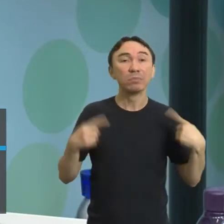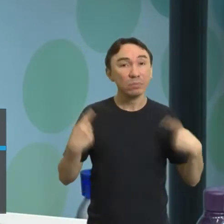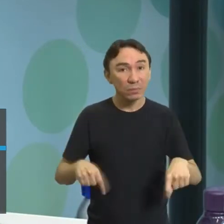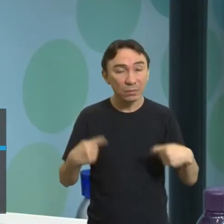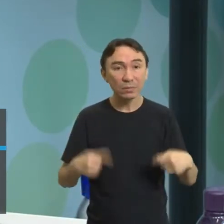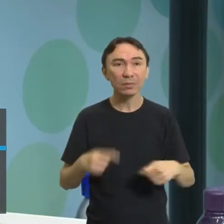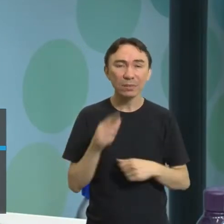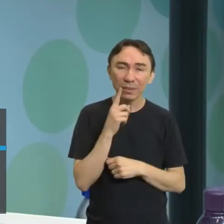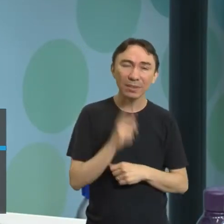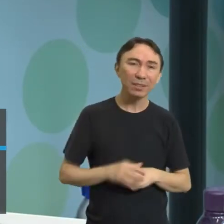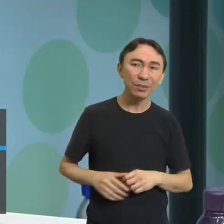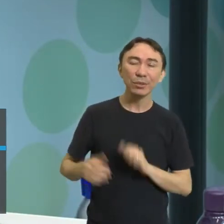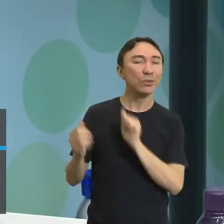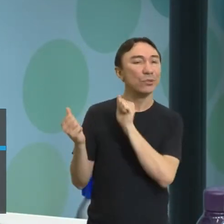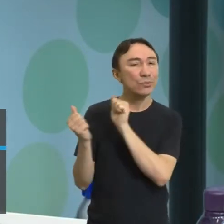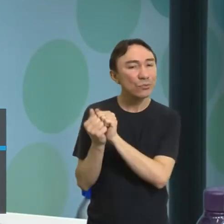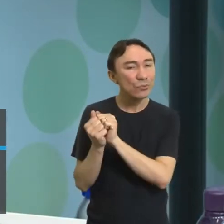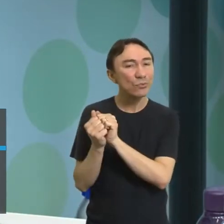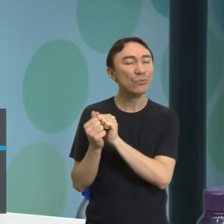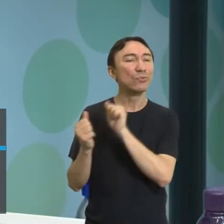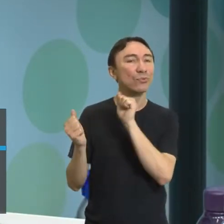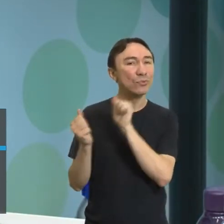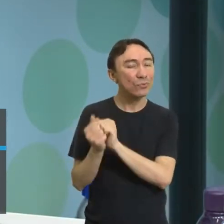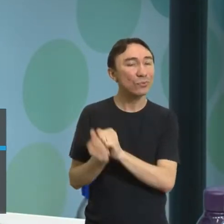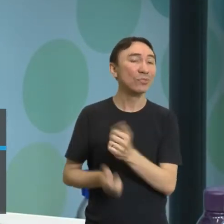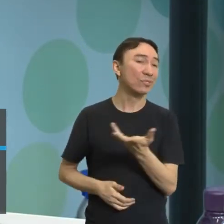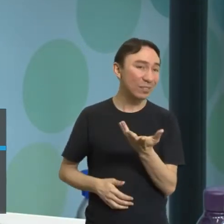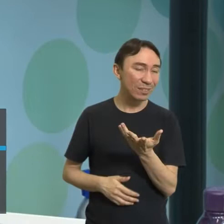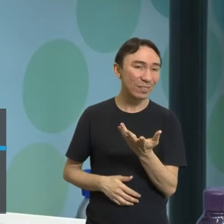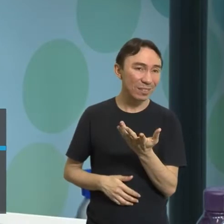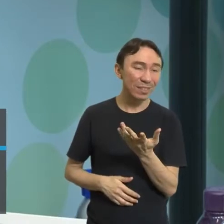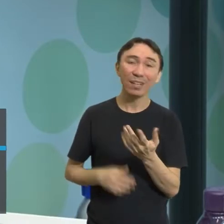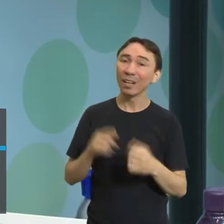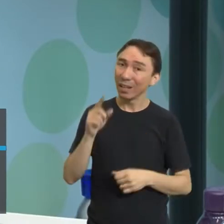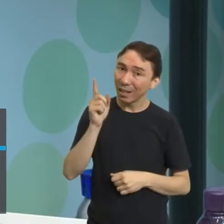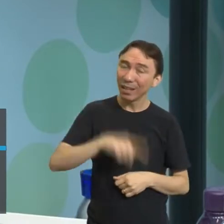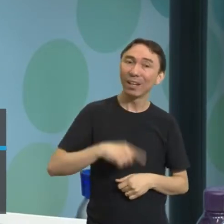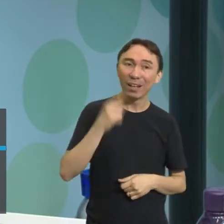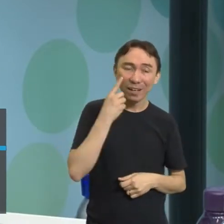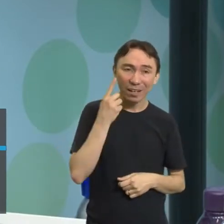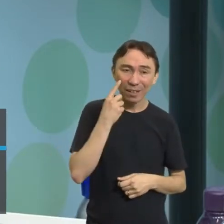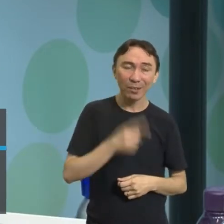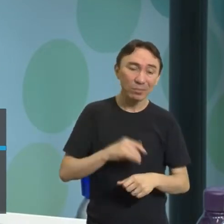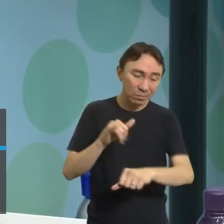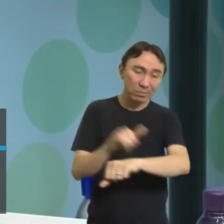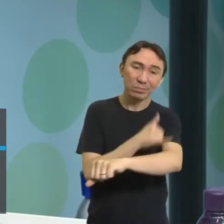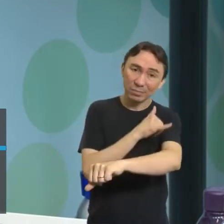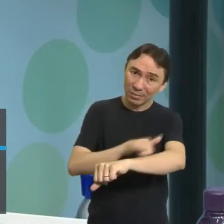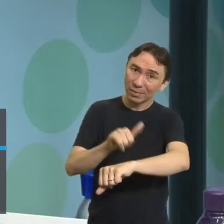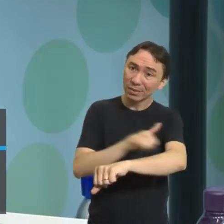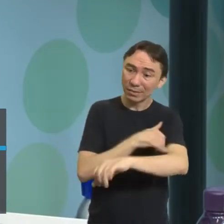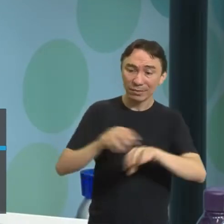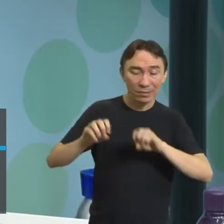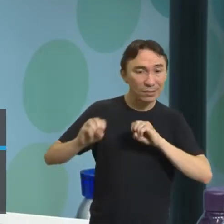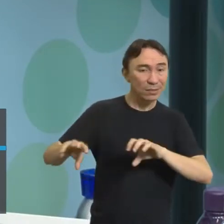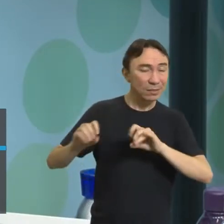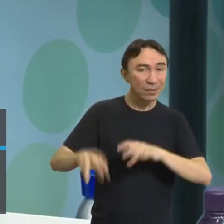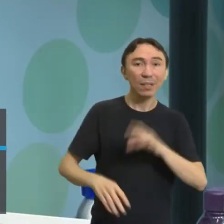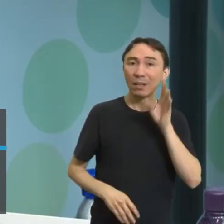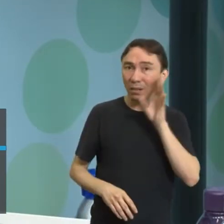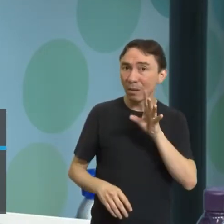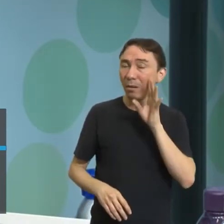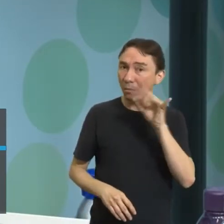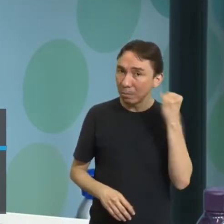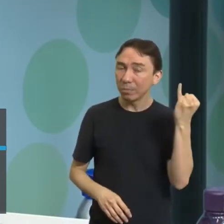né, é muito importante. É uma estratégia didática muito relevante, que acontece já há algum tempo. A gente vai trazer aí no